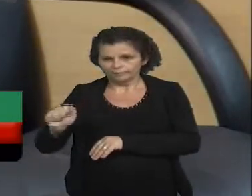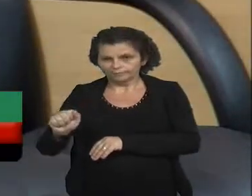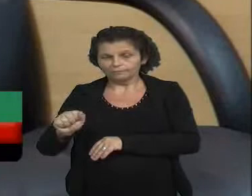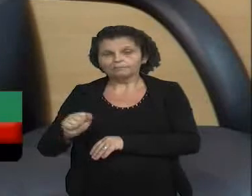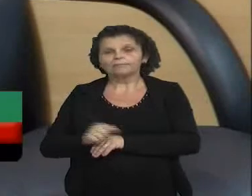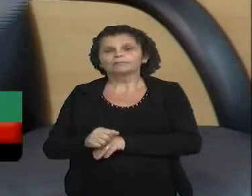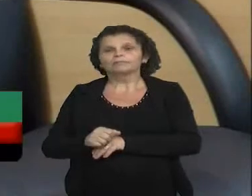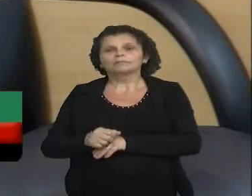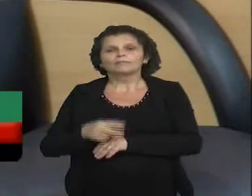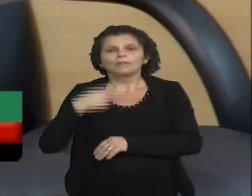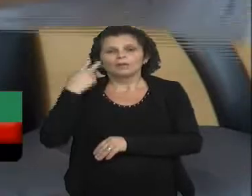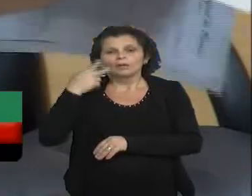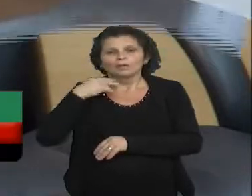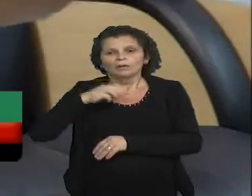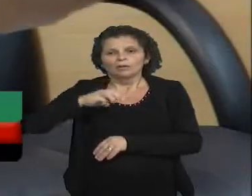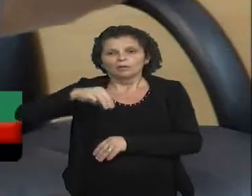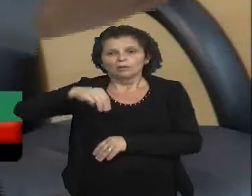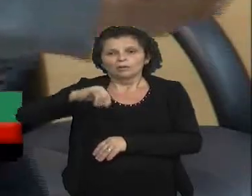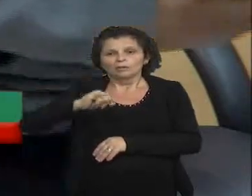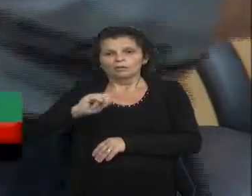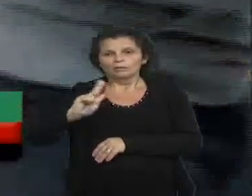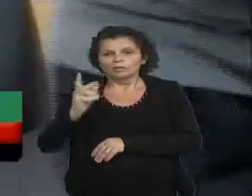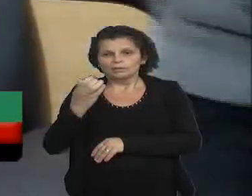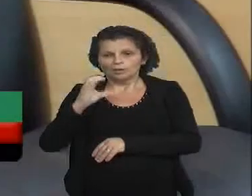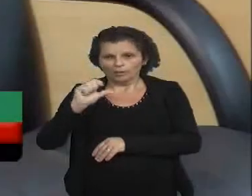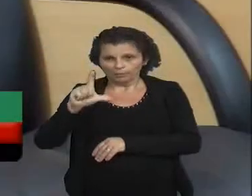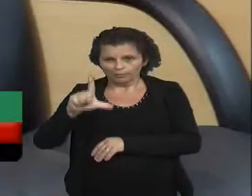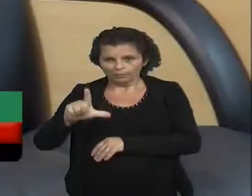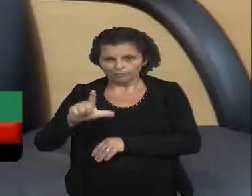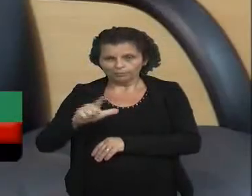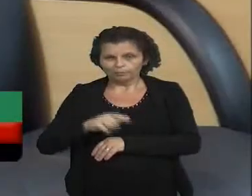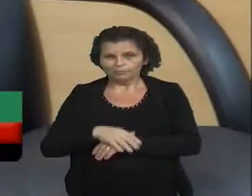do nobre vereador Michel Figueiredo.